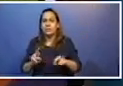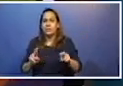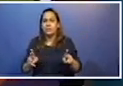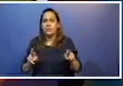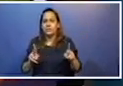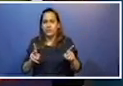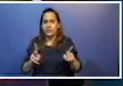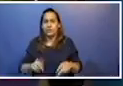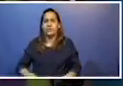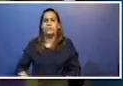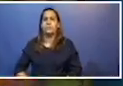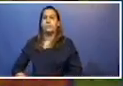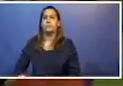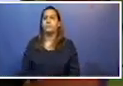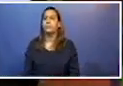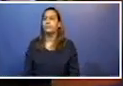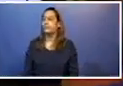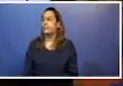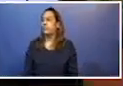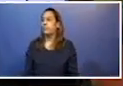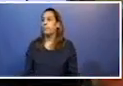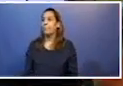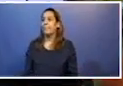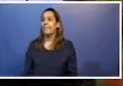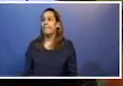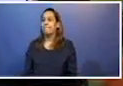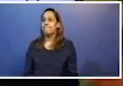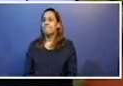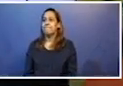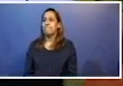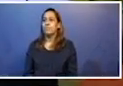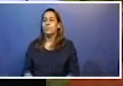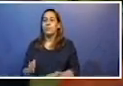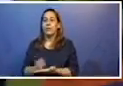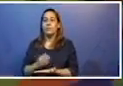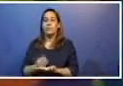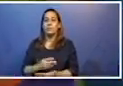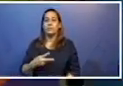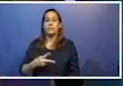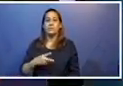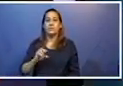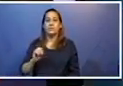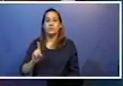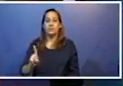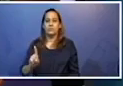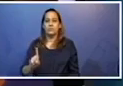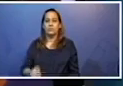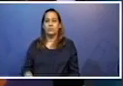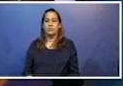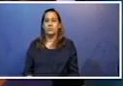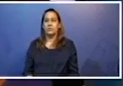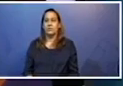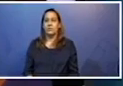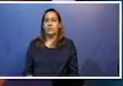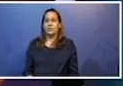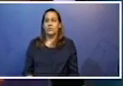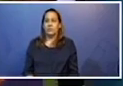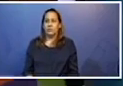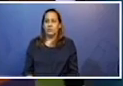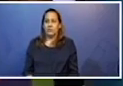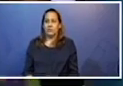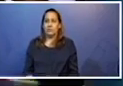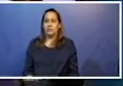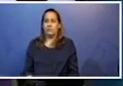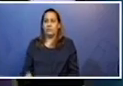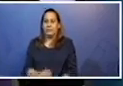Agora vamos conhecer mais. Na página 201, nós vamos ver agora um pouquinho sobre a